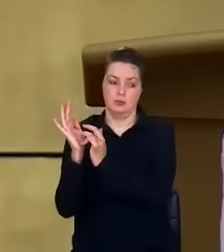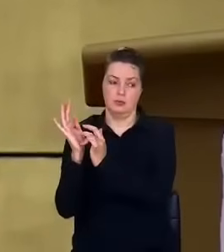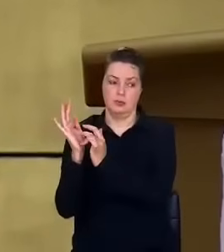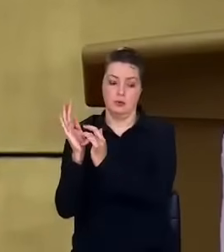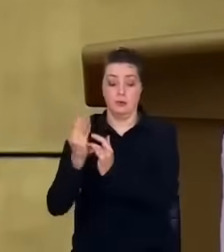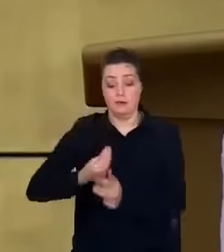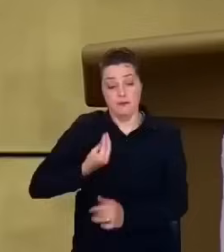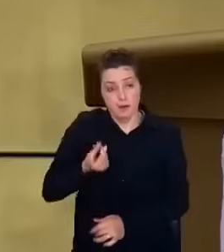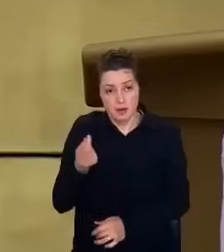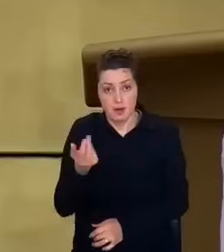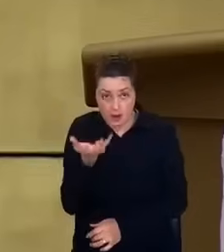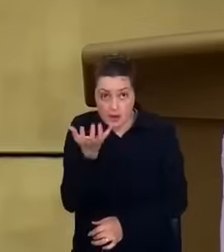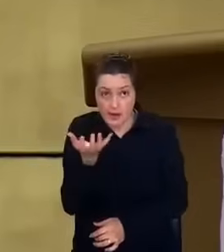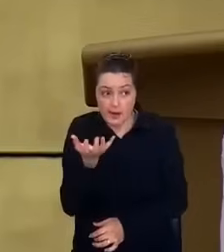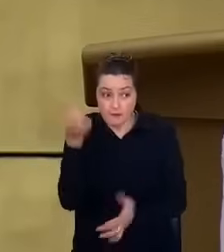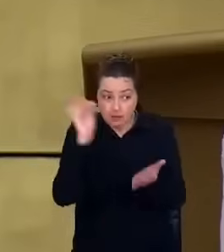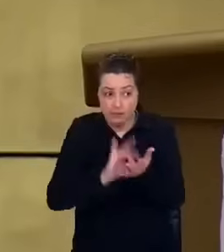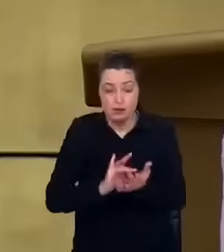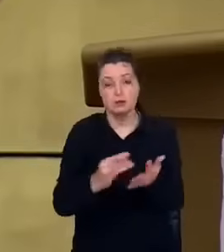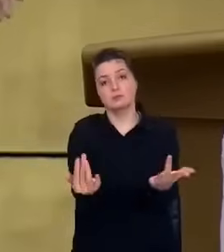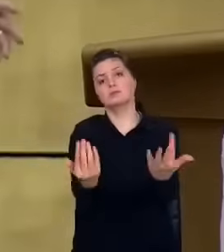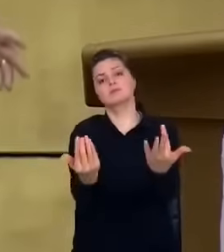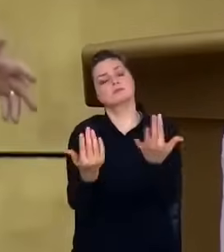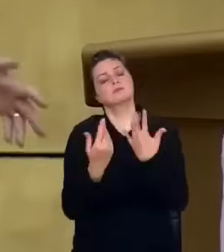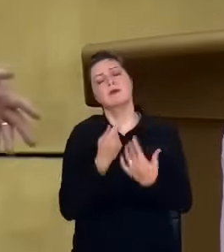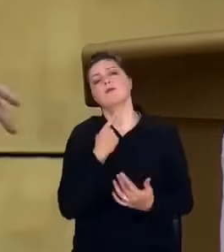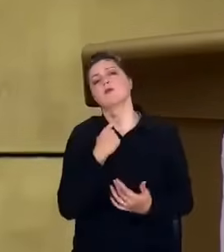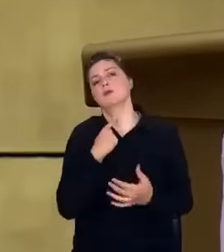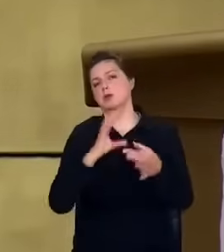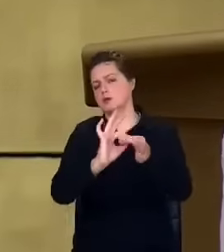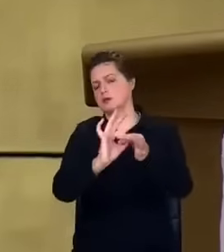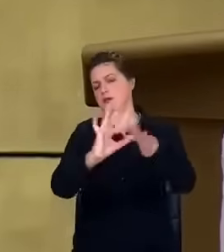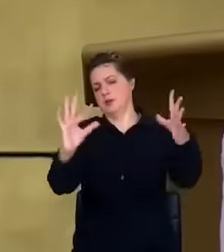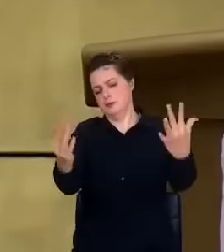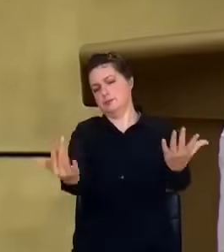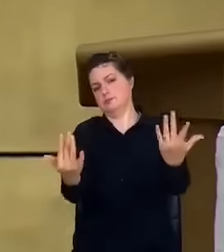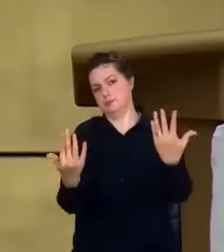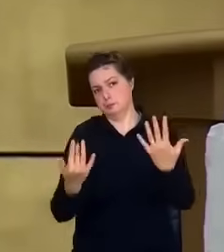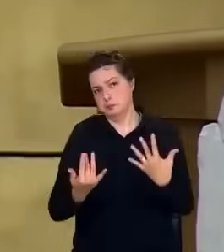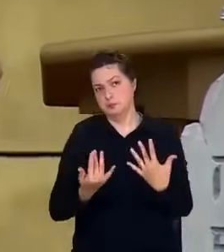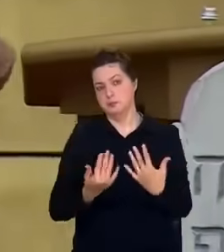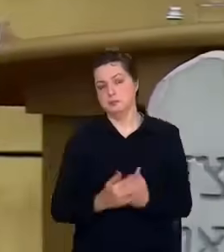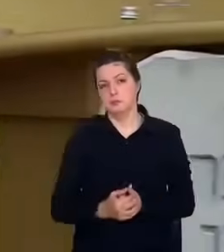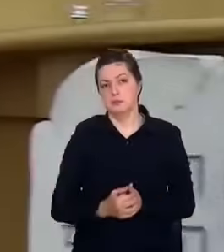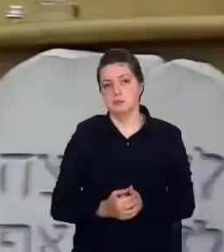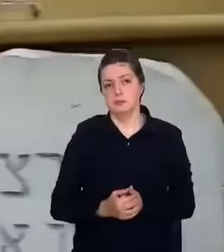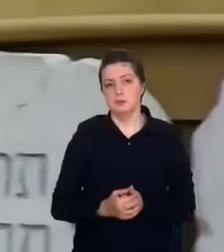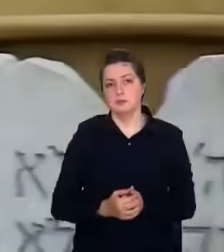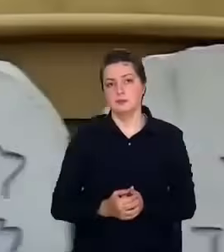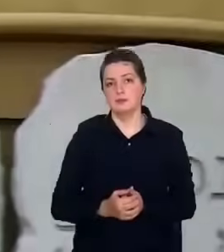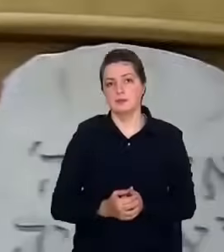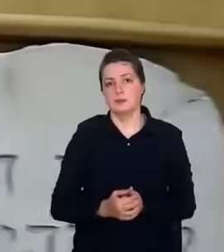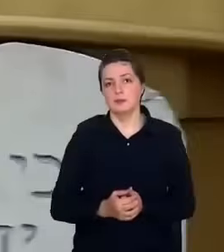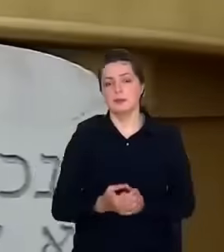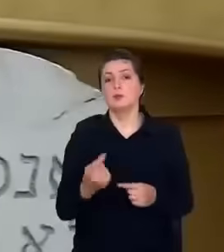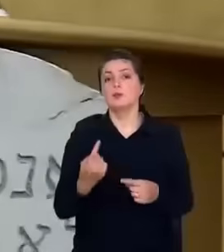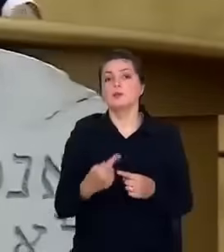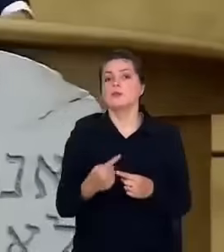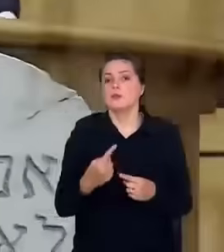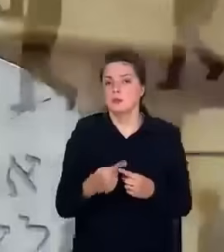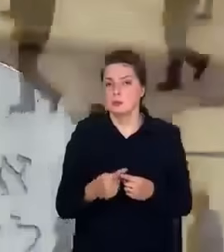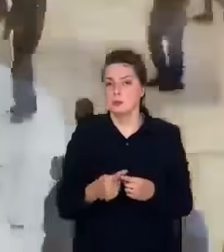É isso que você quer? Então pode vir, por favor. Fique à vontade. Fique à vontade. Porque ele diz: